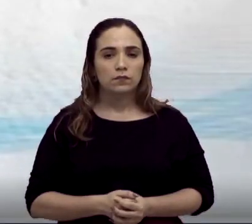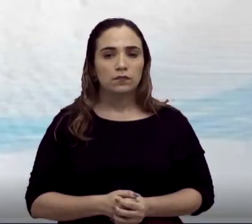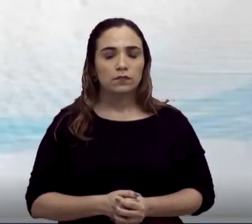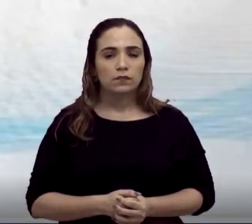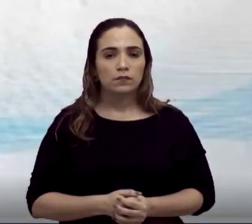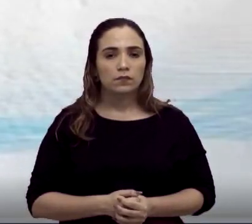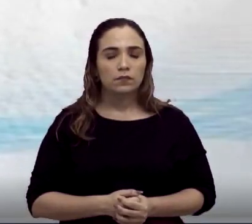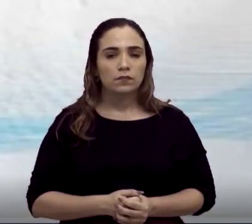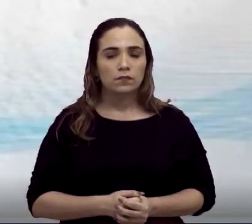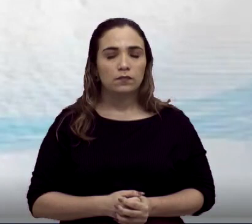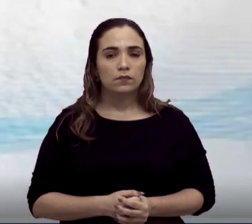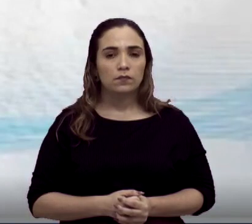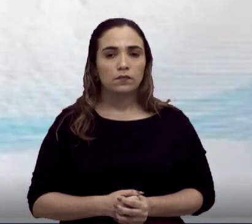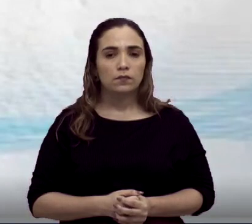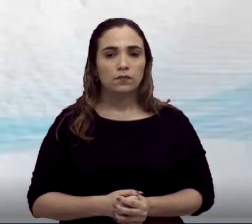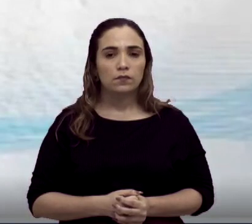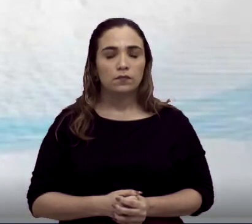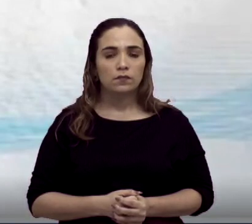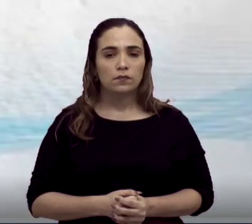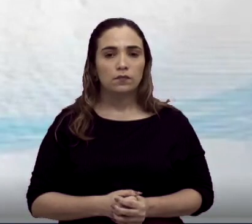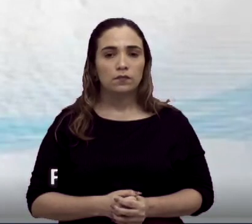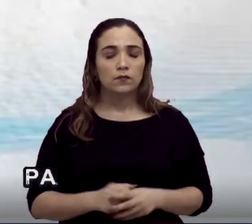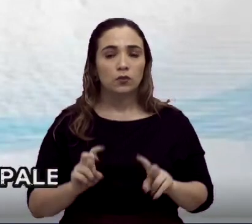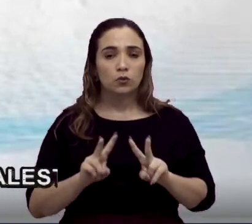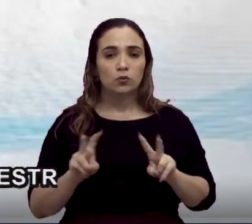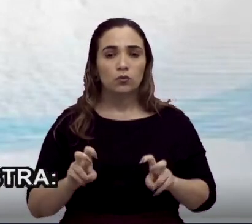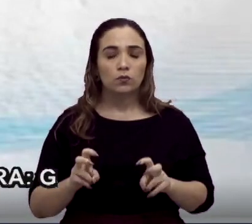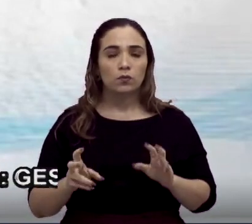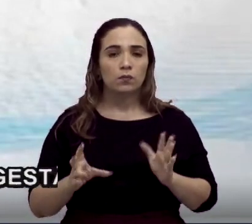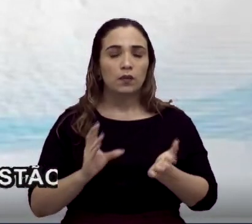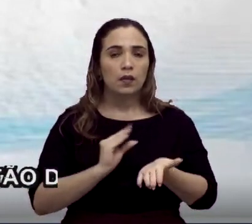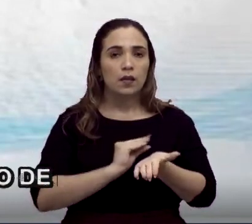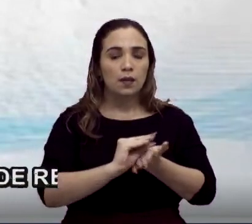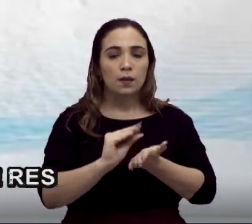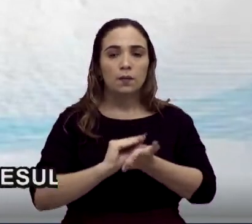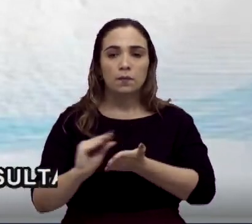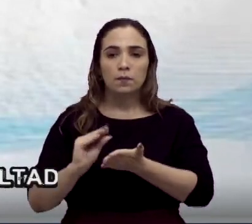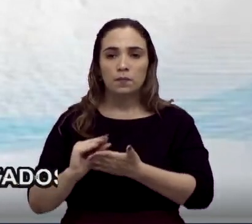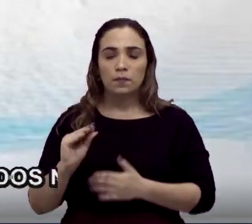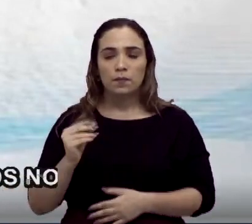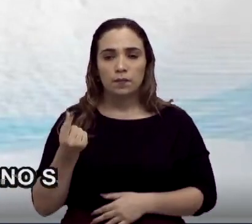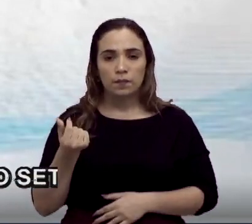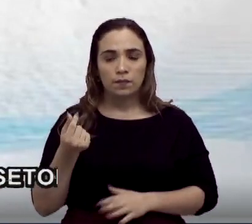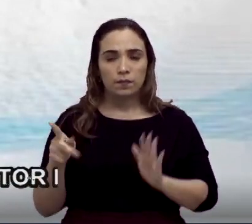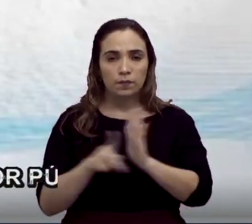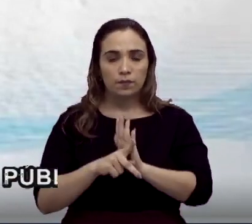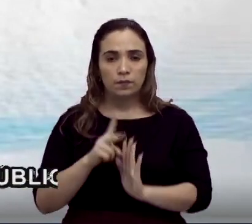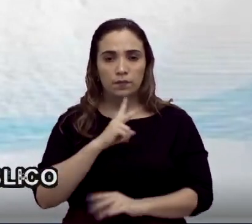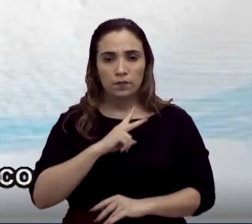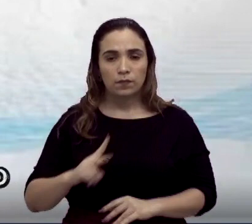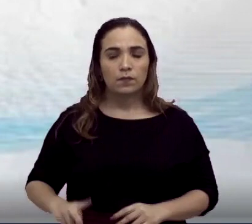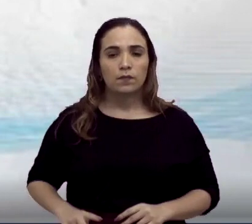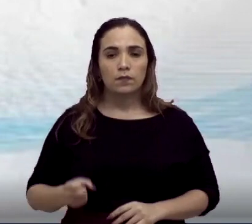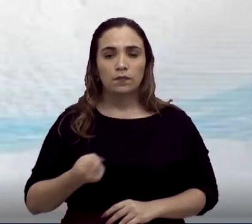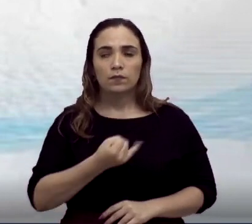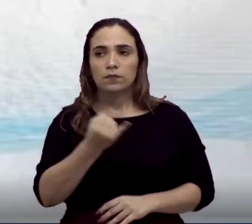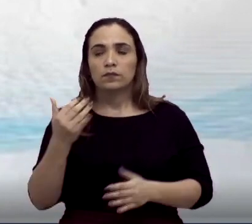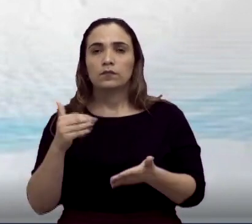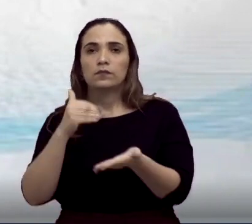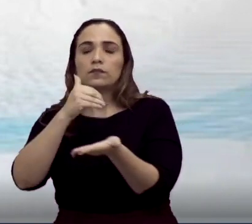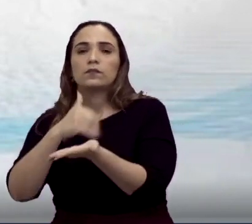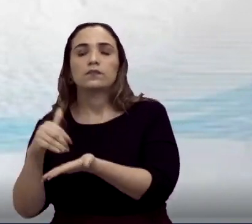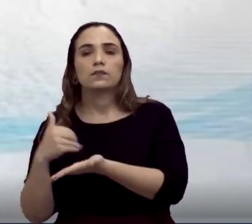da língua. Por exemplo, as emendas parlamentares. Várias secretarias